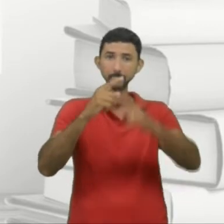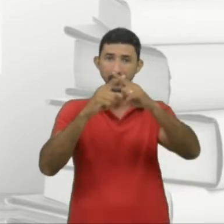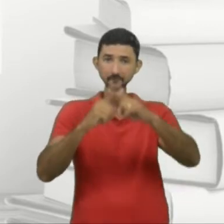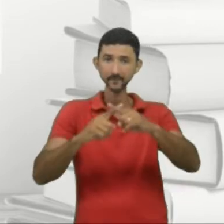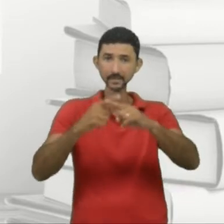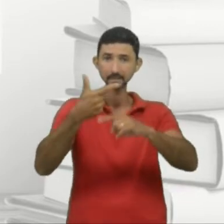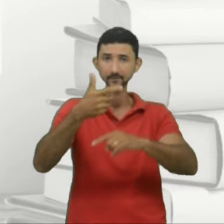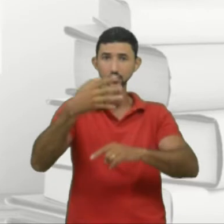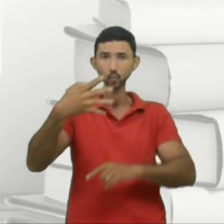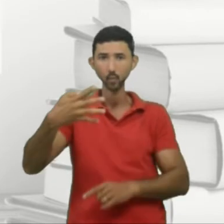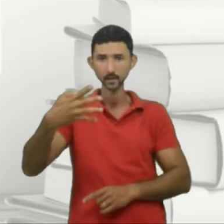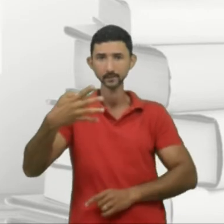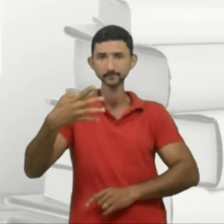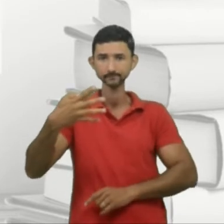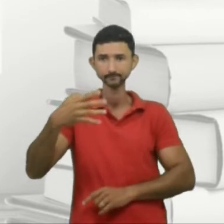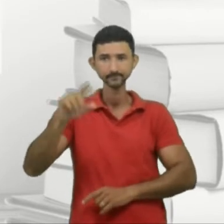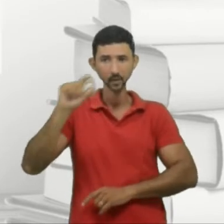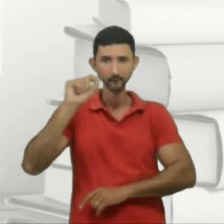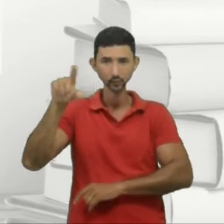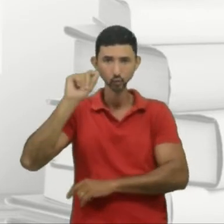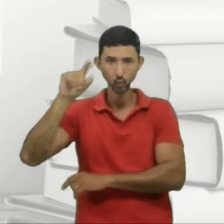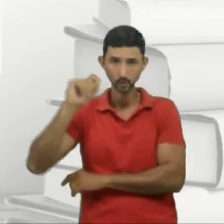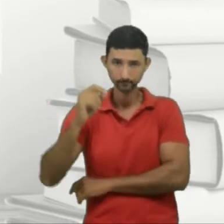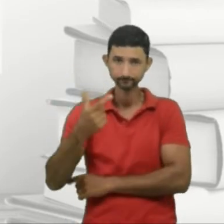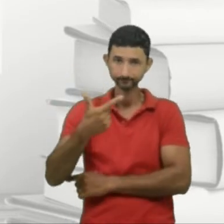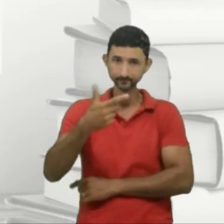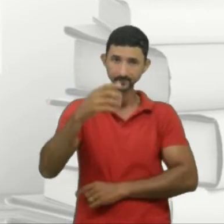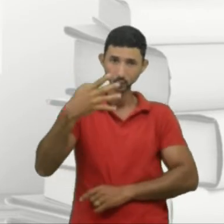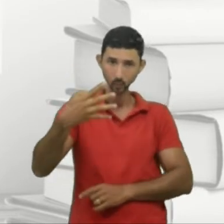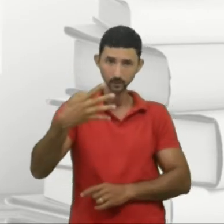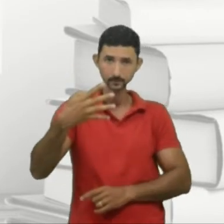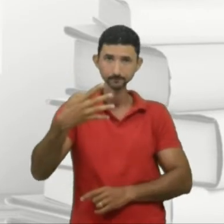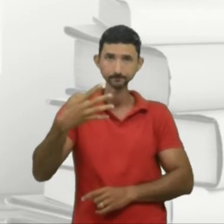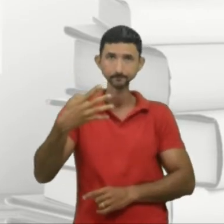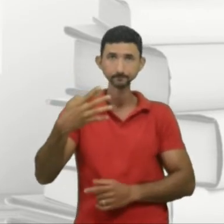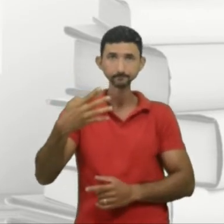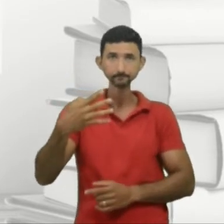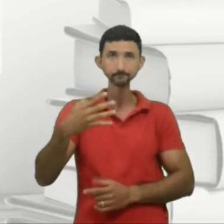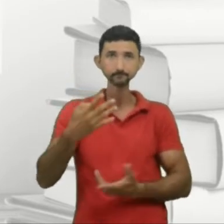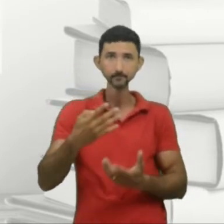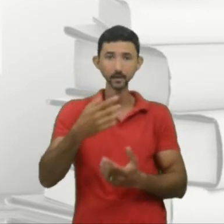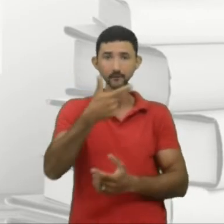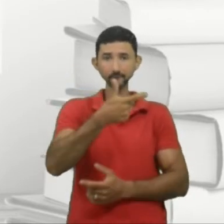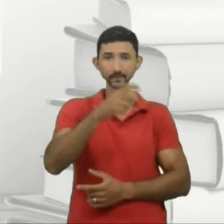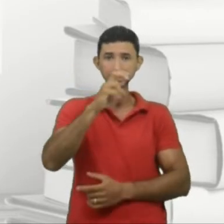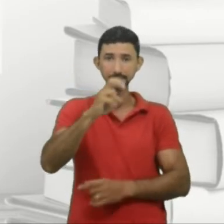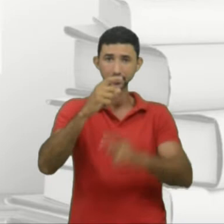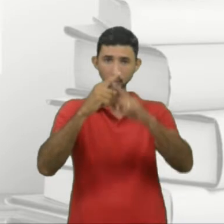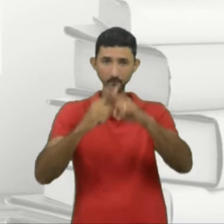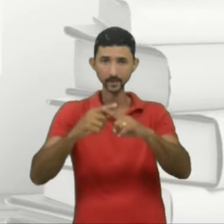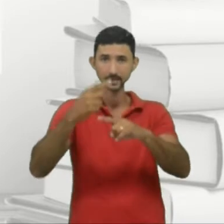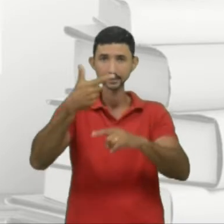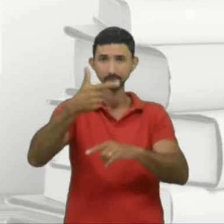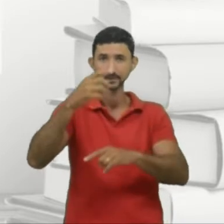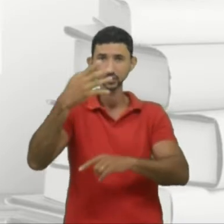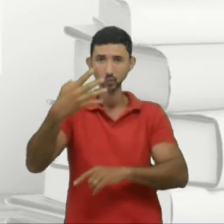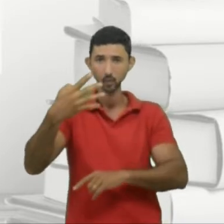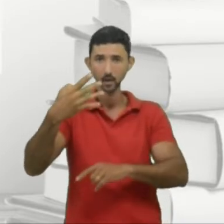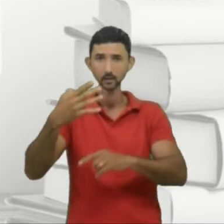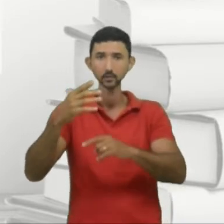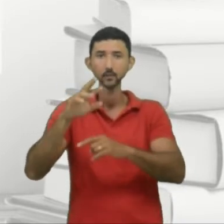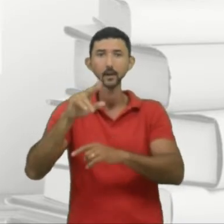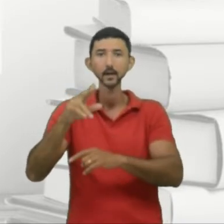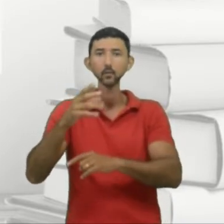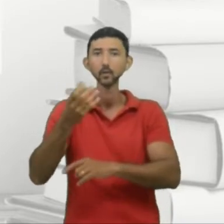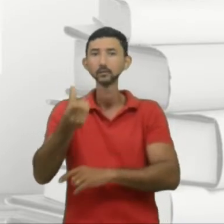vezes 24, que é o número de opções para suplente. Nós temos 25 vezes 24 igual a 600,